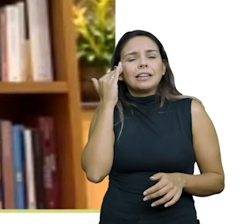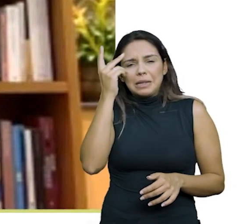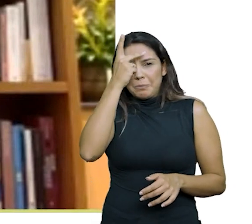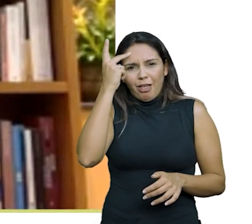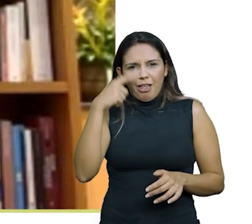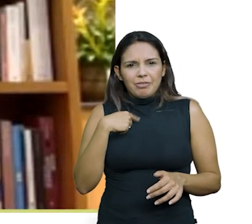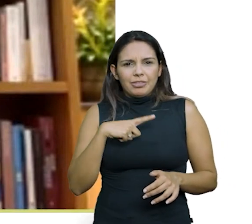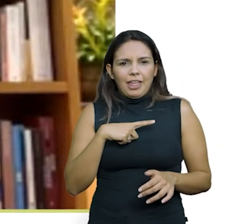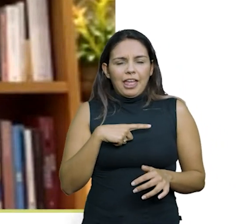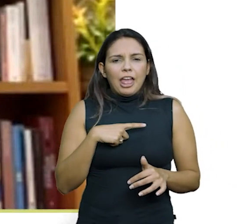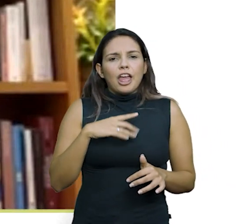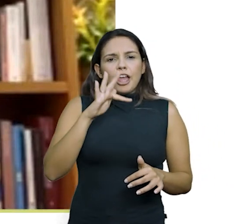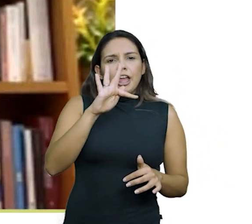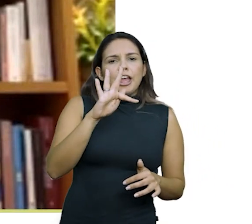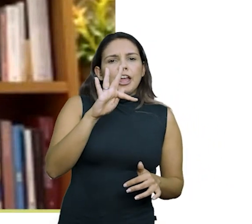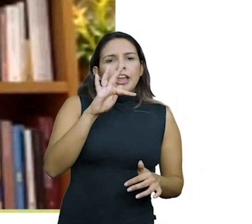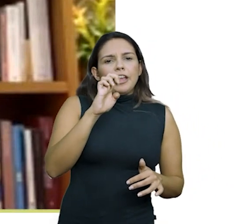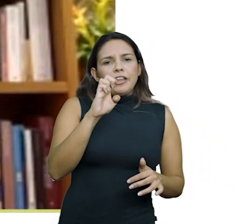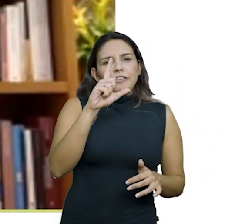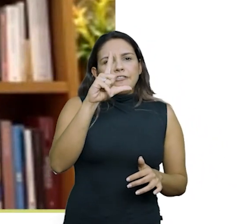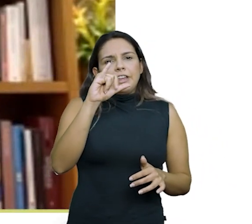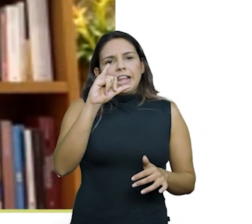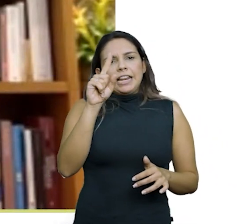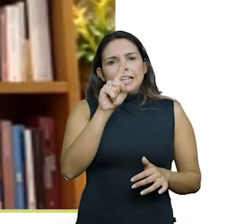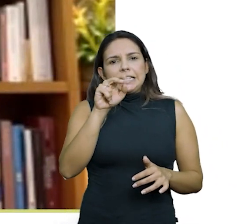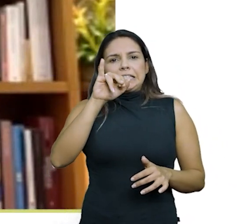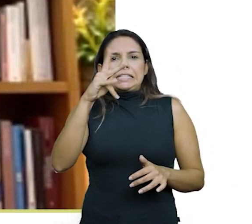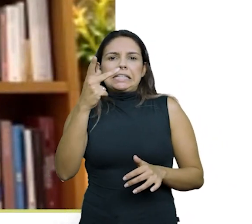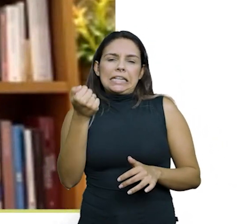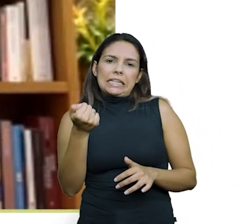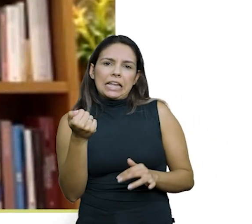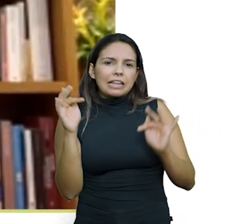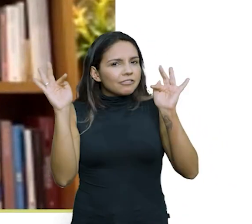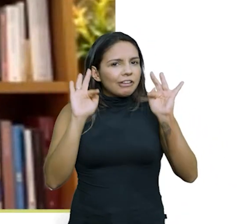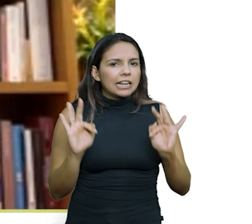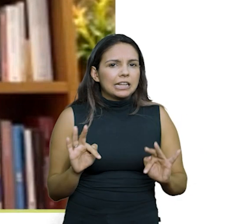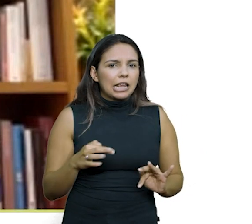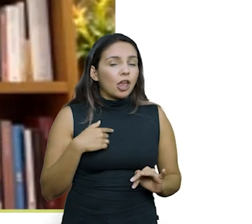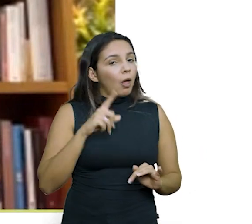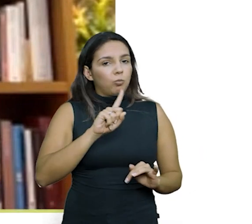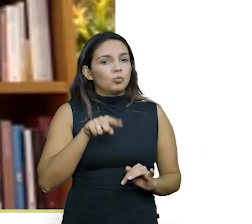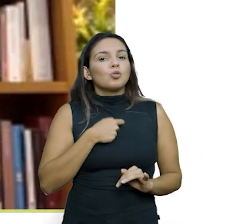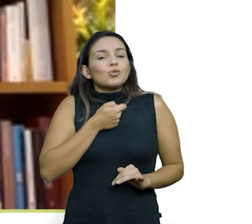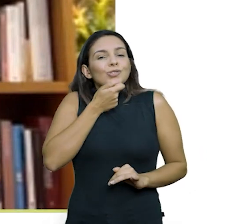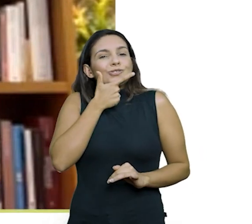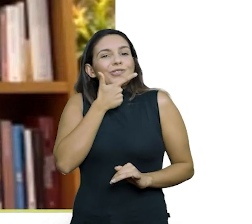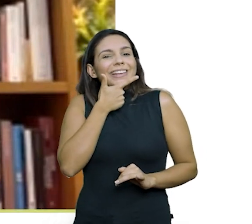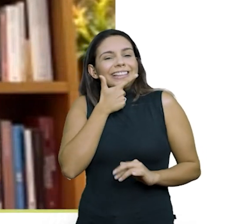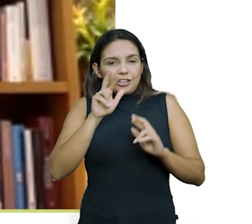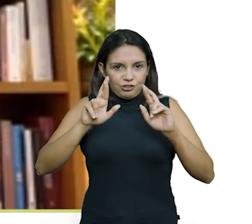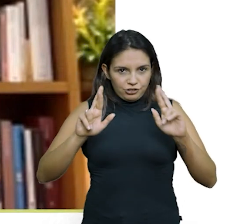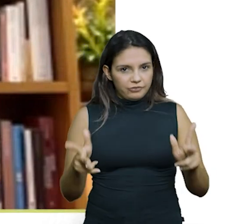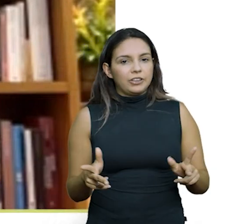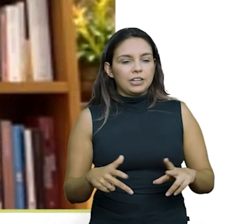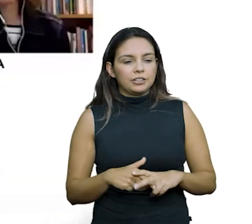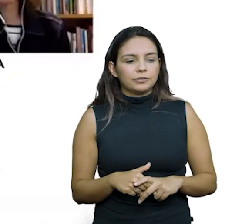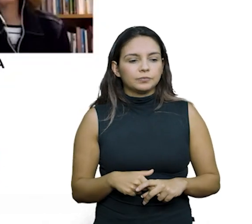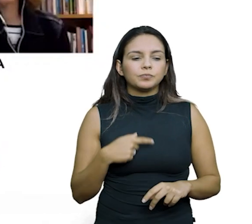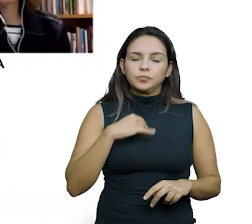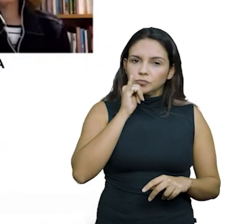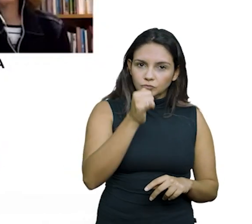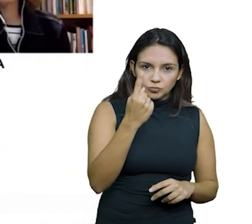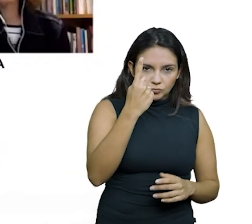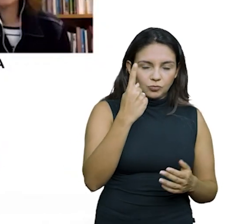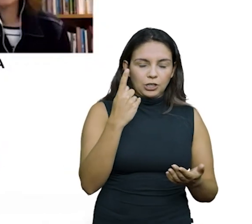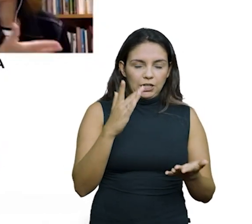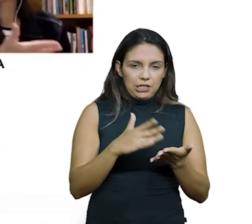aquela pessoa felizinha, eu sou sorridente, o que é muito diferente. Então, eu conto num livro meu, Dari,